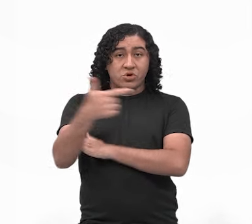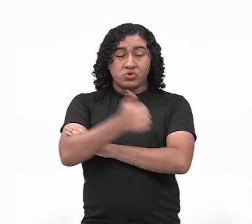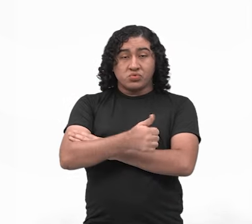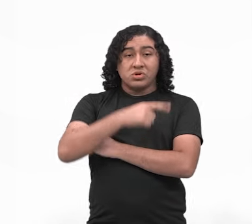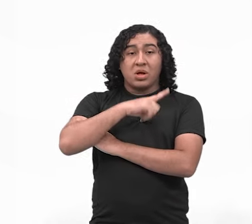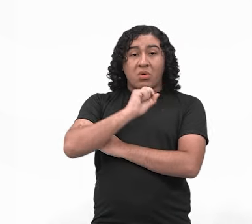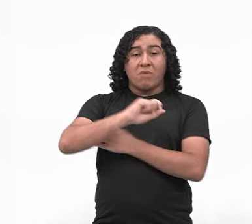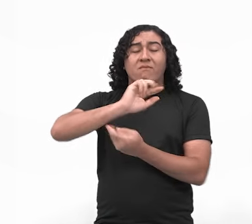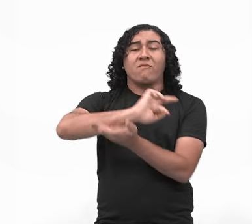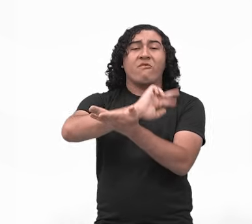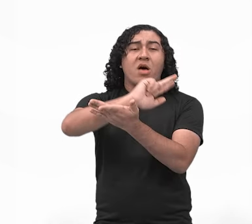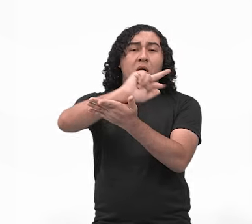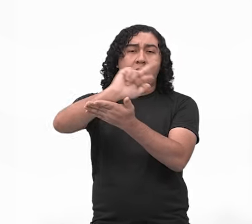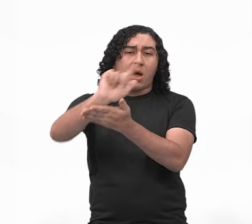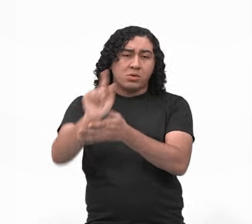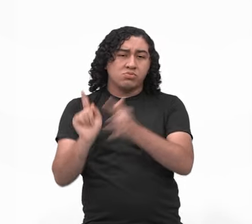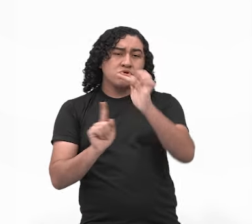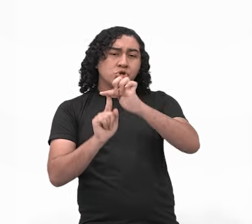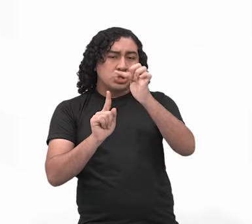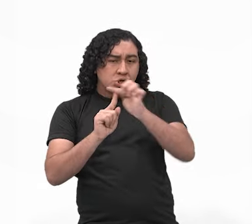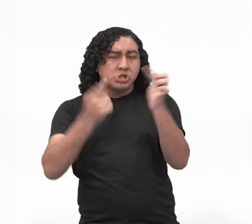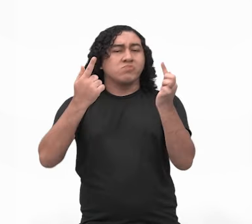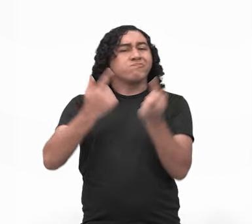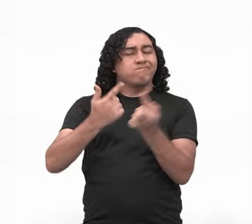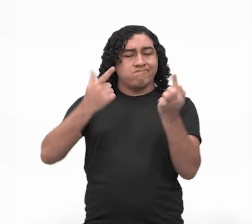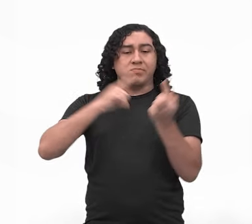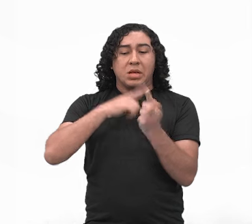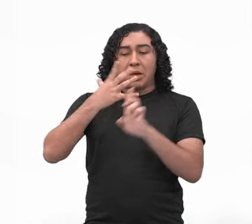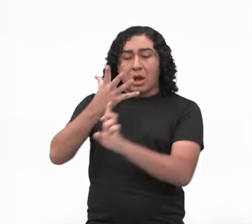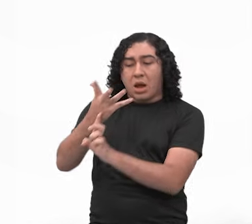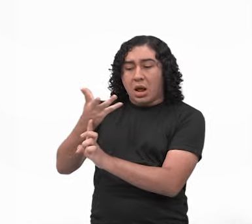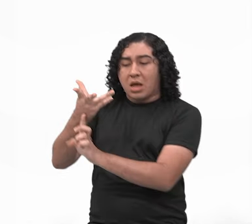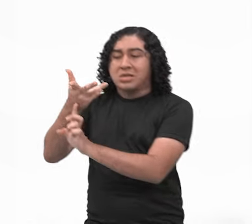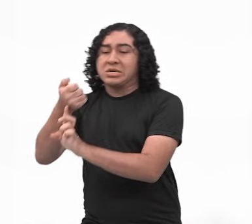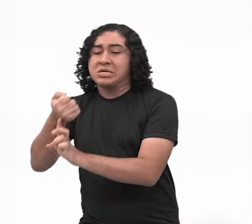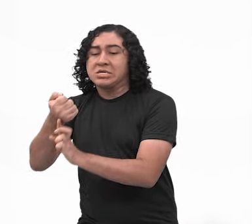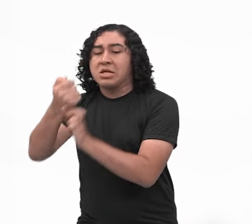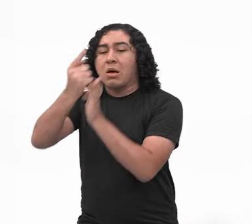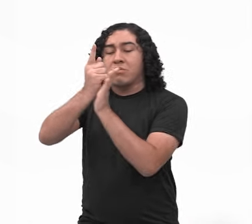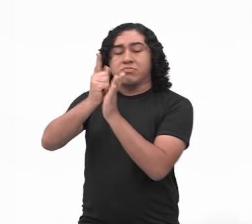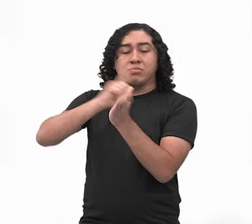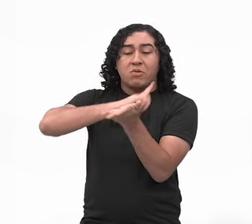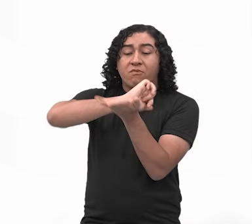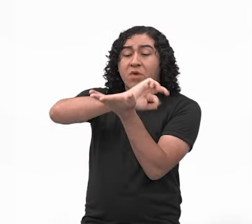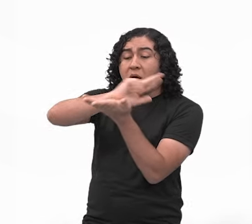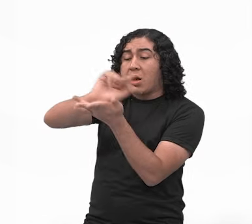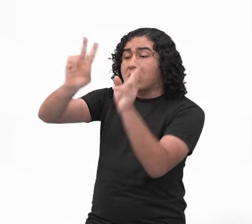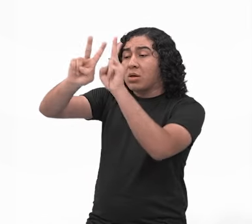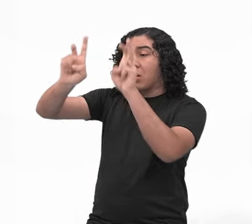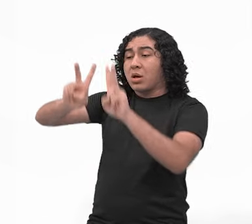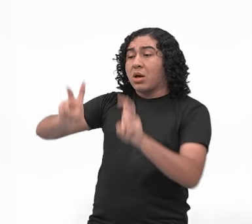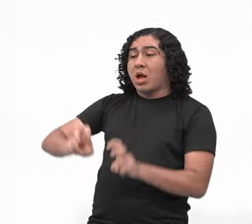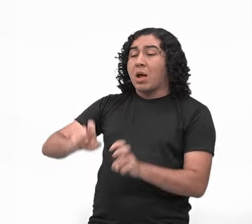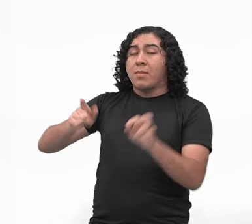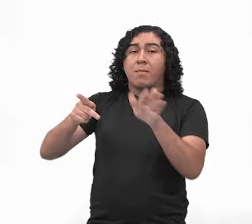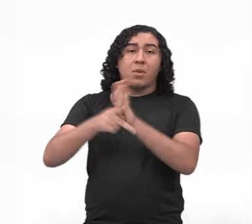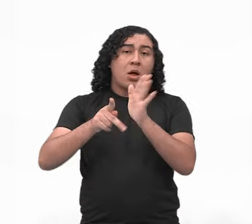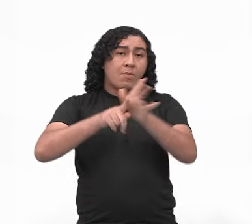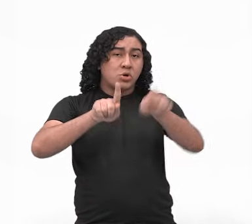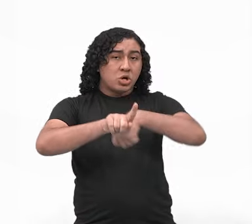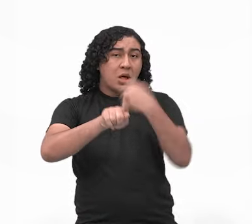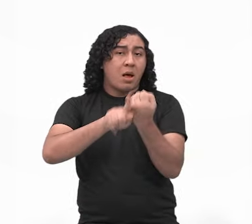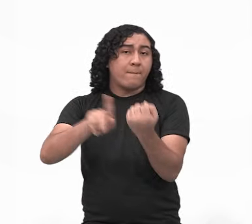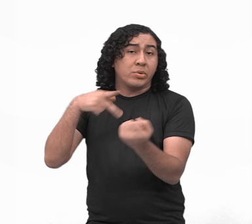de estilos, mídias e conceitos. Artistas exploram uma ampla gama de temas, incluindo questões sociais,